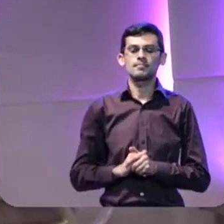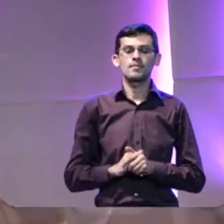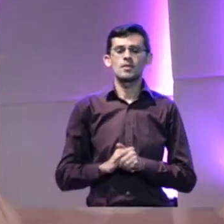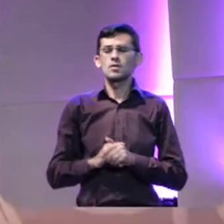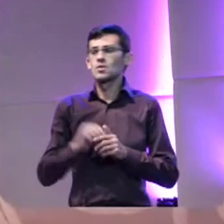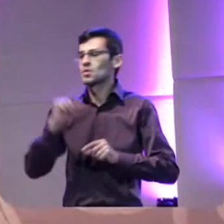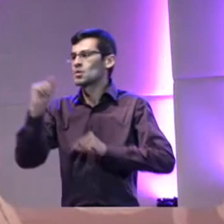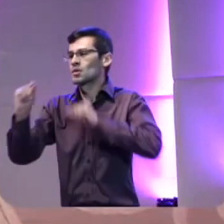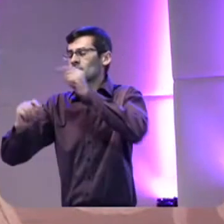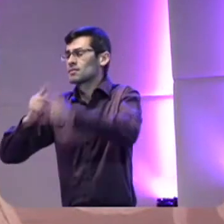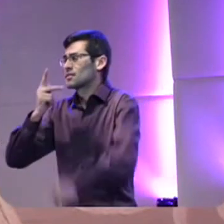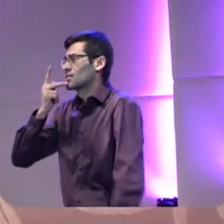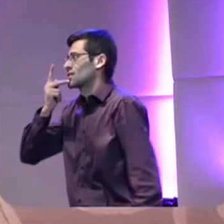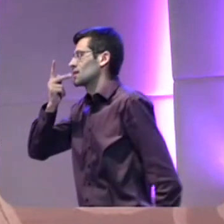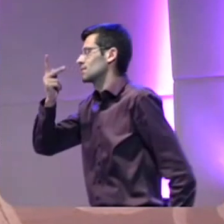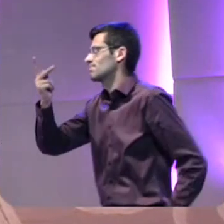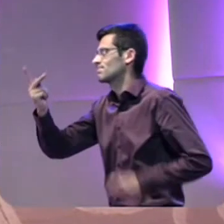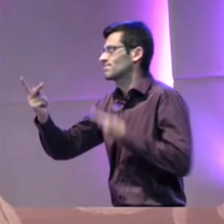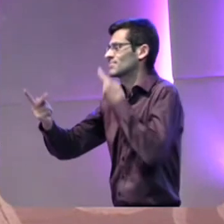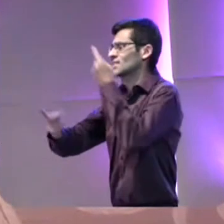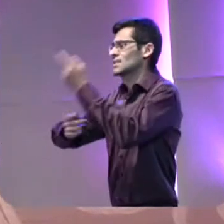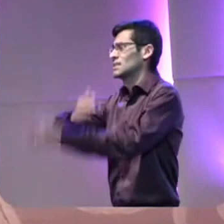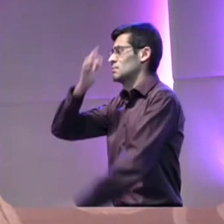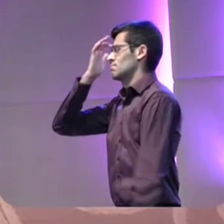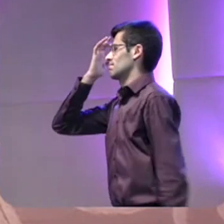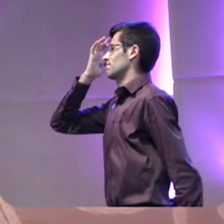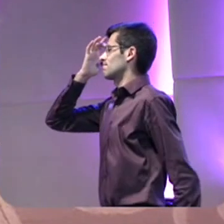teu. Que posso